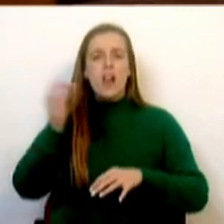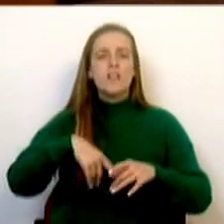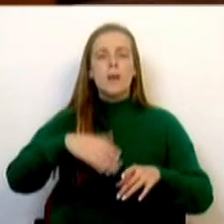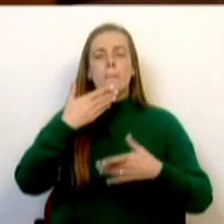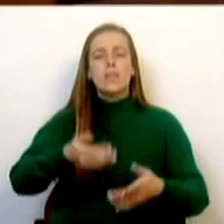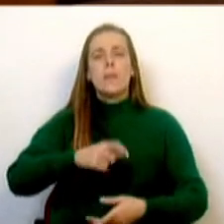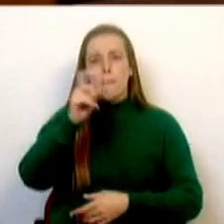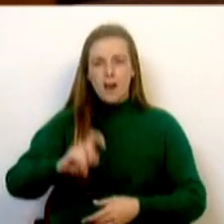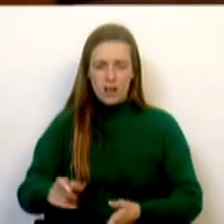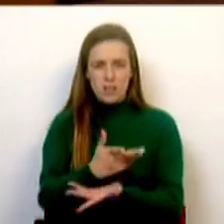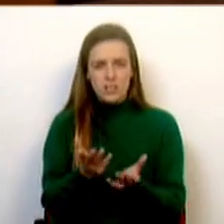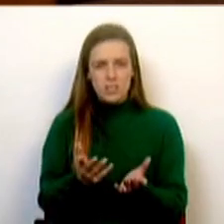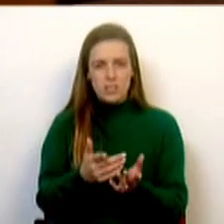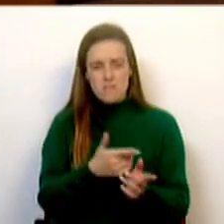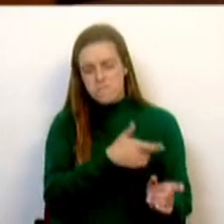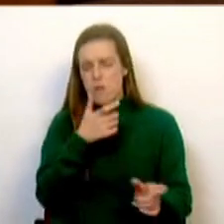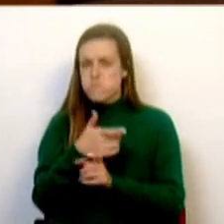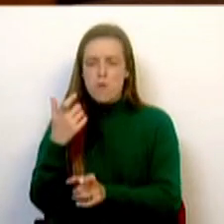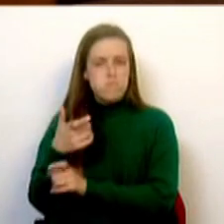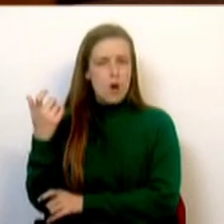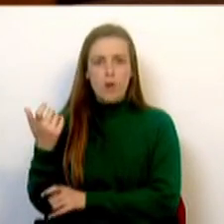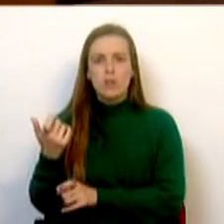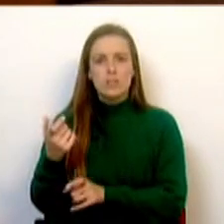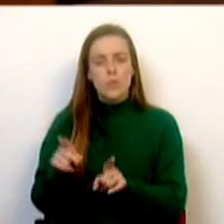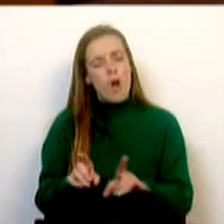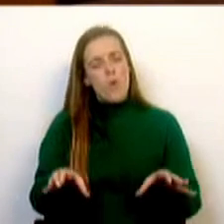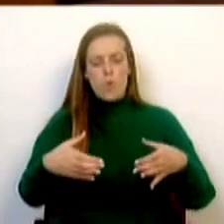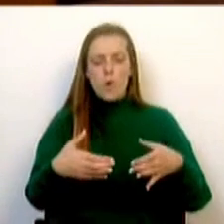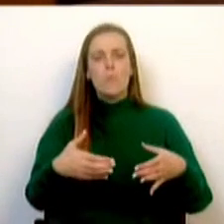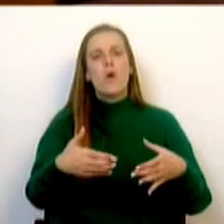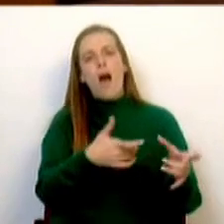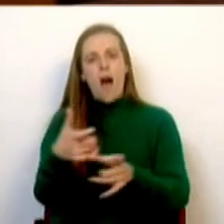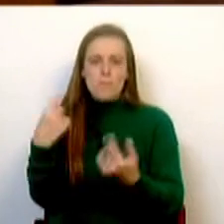paz, foram abatidos como se um grupo armado se tratasse.